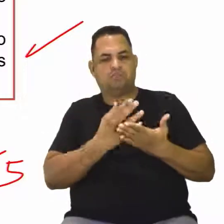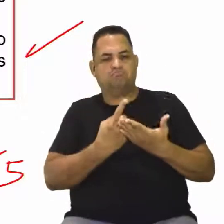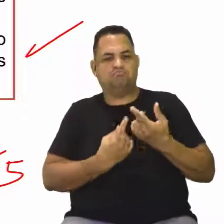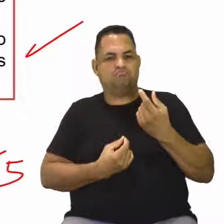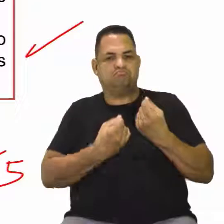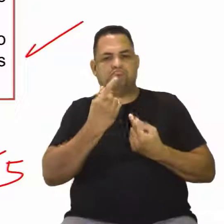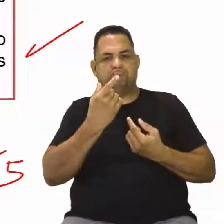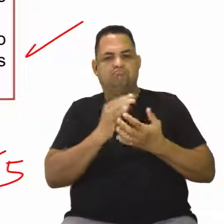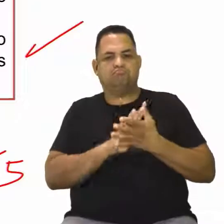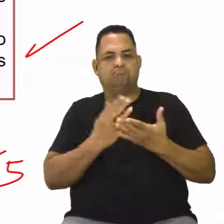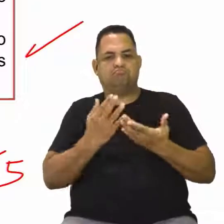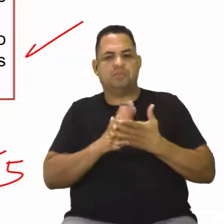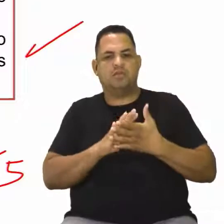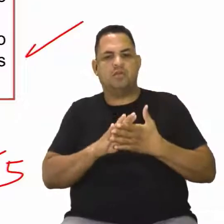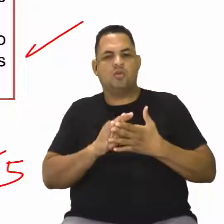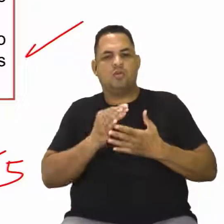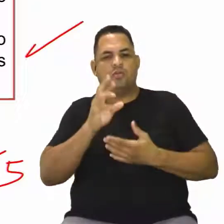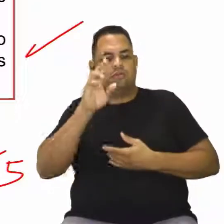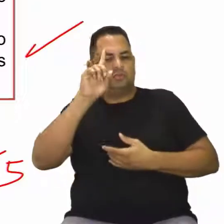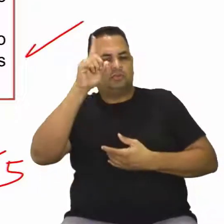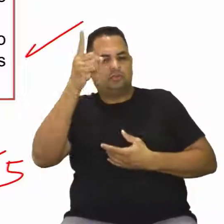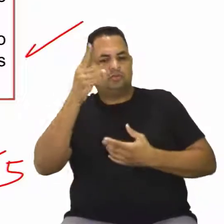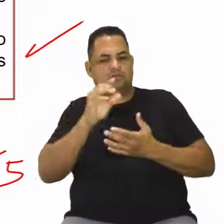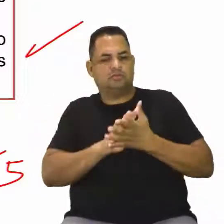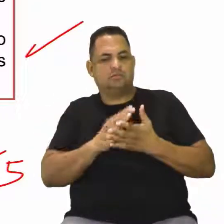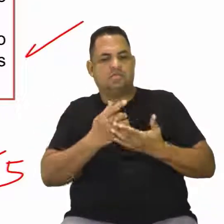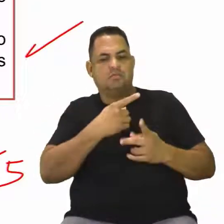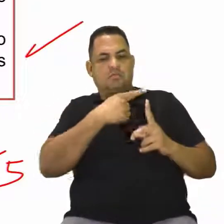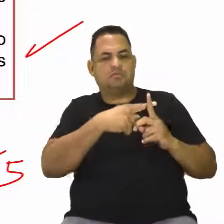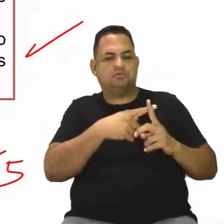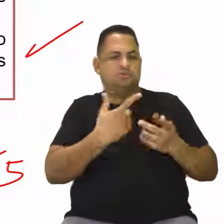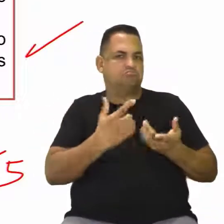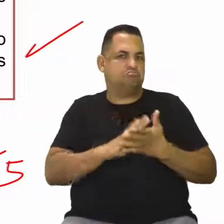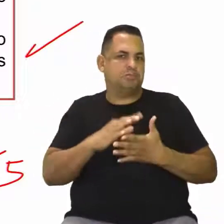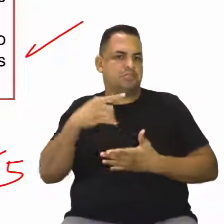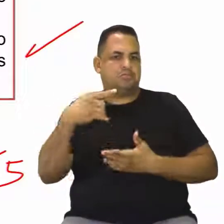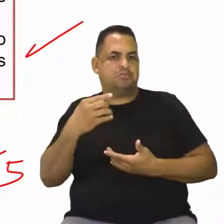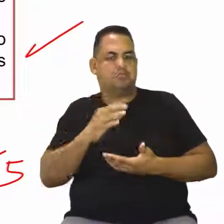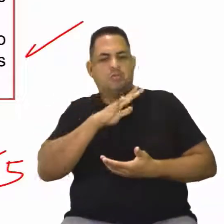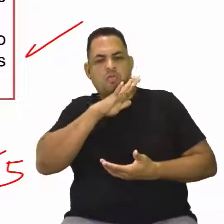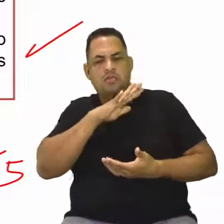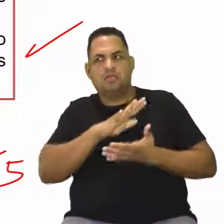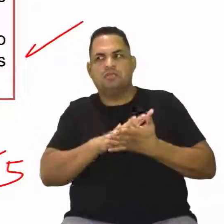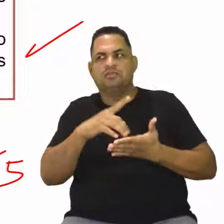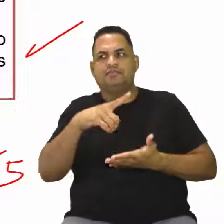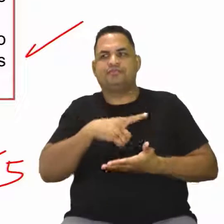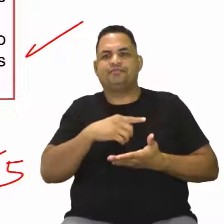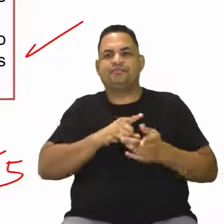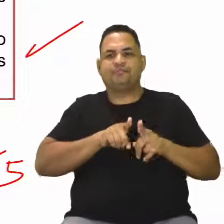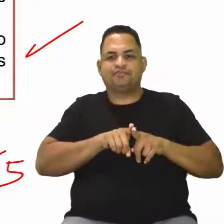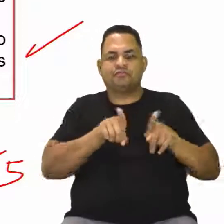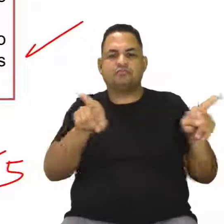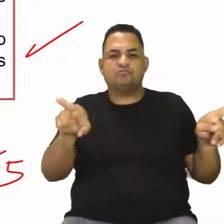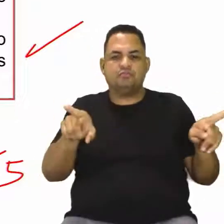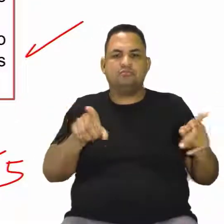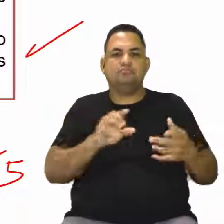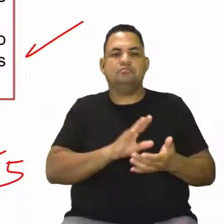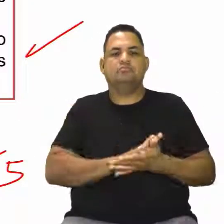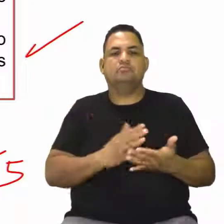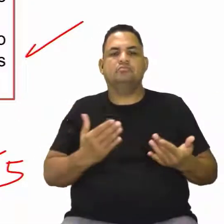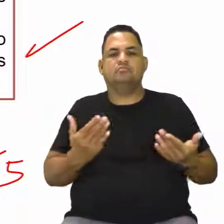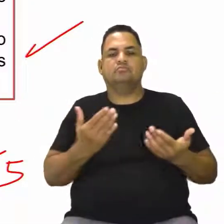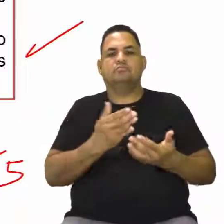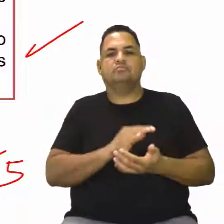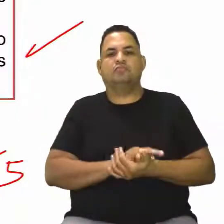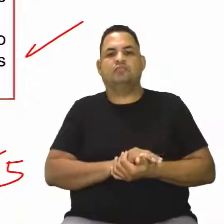alguns posicionamentos, tanto do lado positivo, do lado negativo, eles divergem muito em